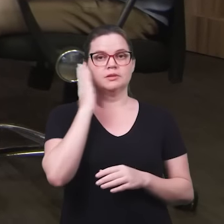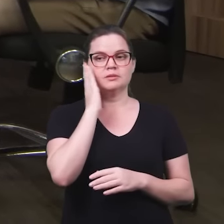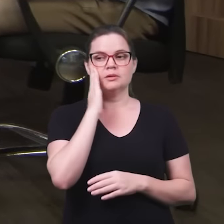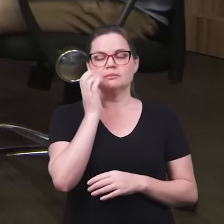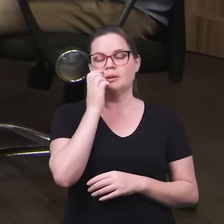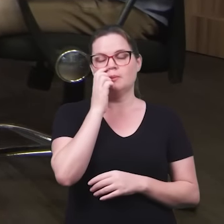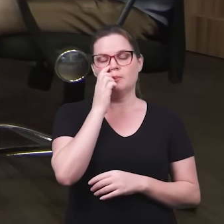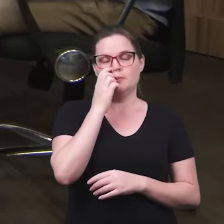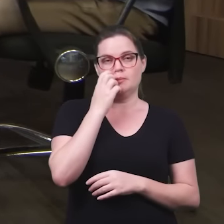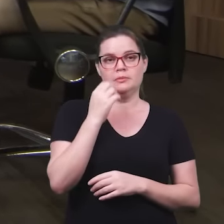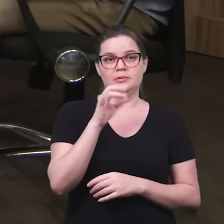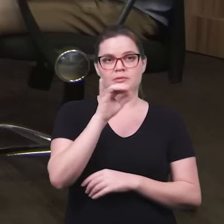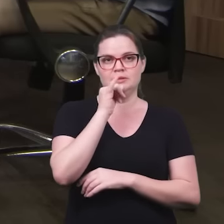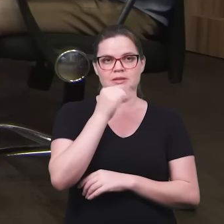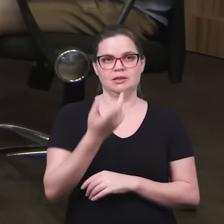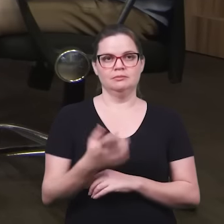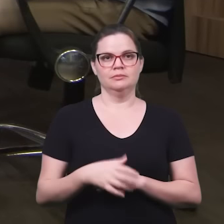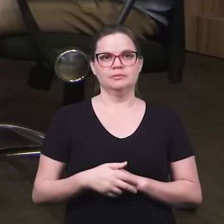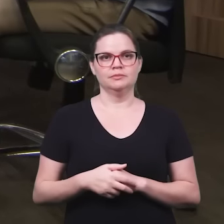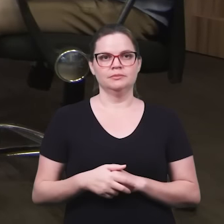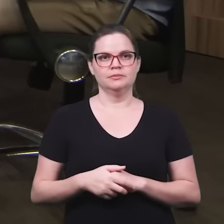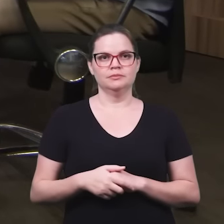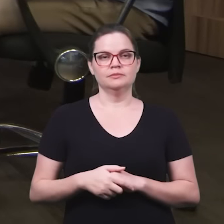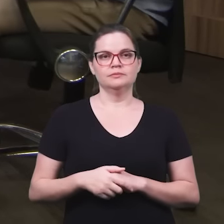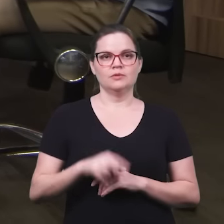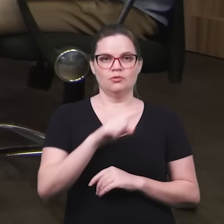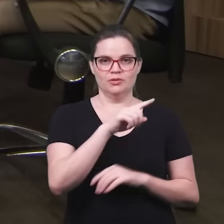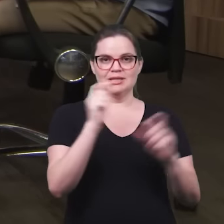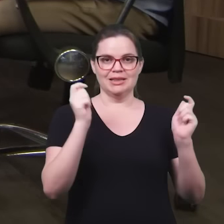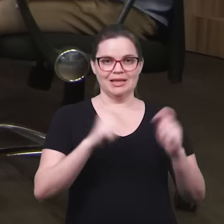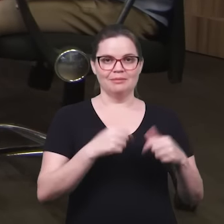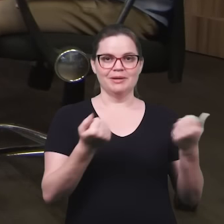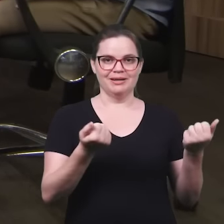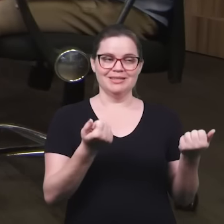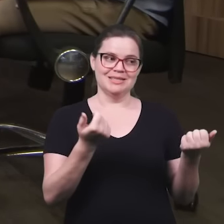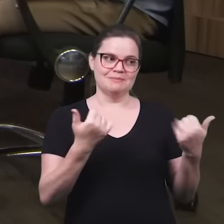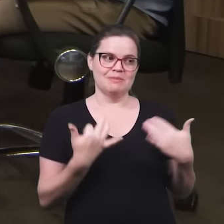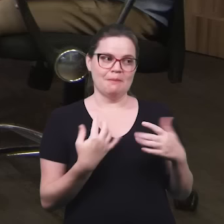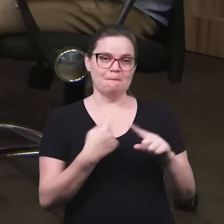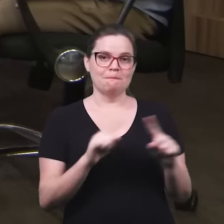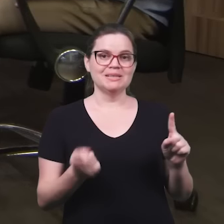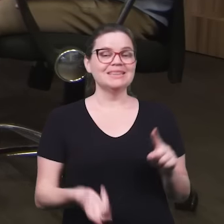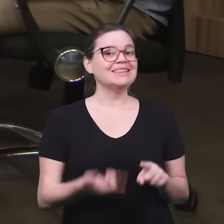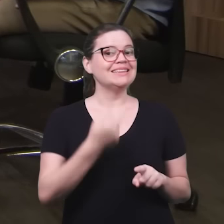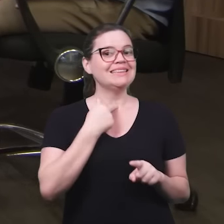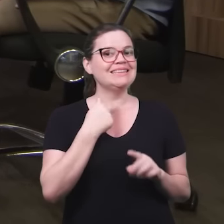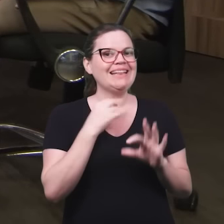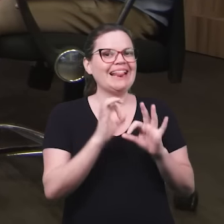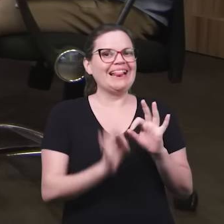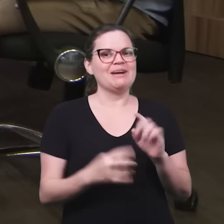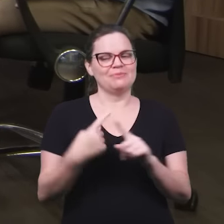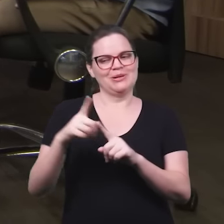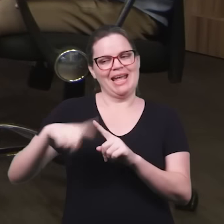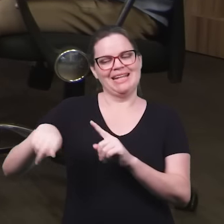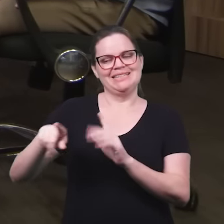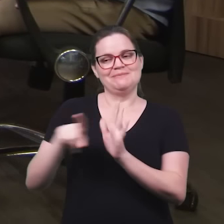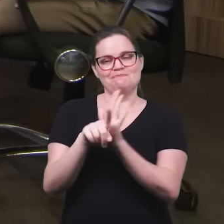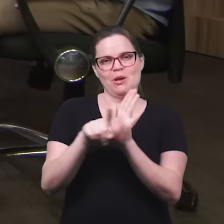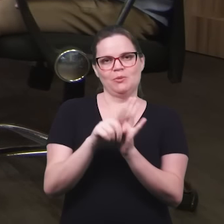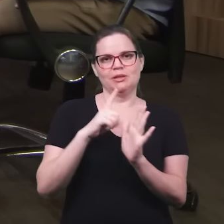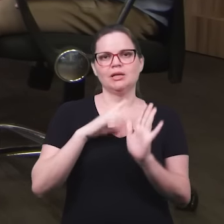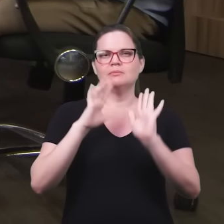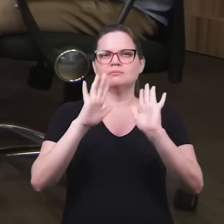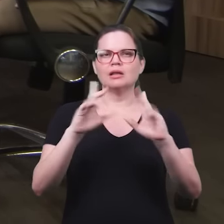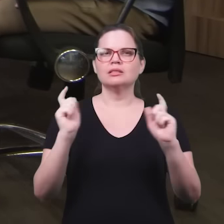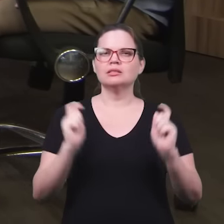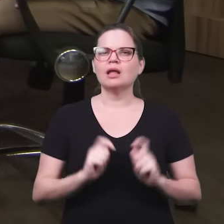você trazer isso sem a gente usar muito tempo do programa, porque os meninos querem perguntar, mas dá para a